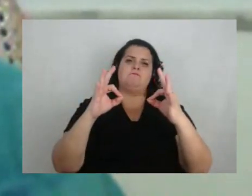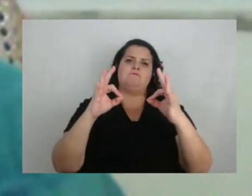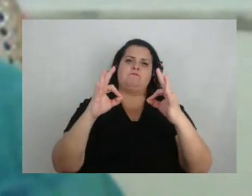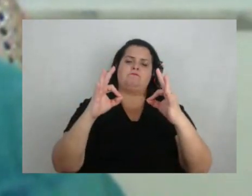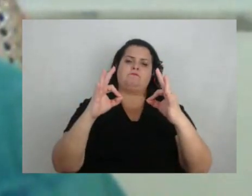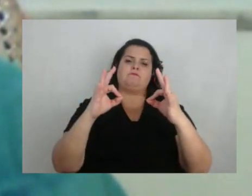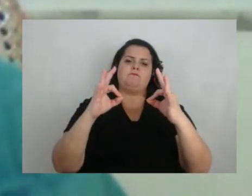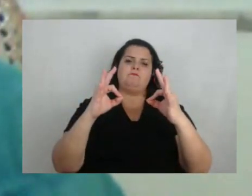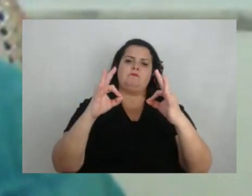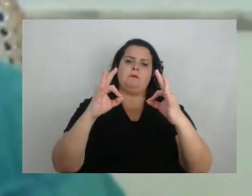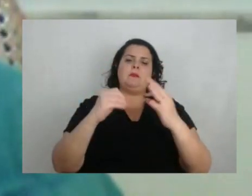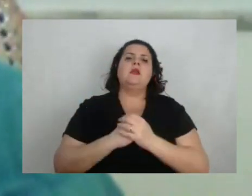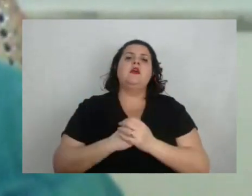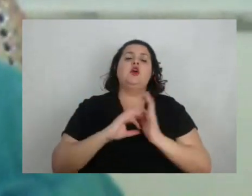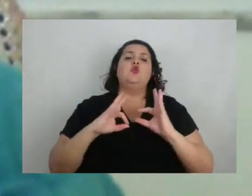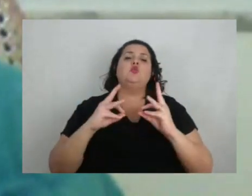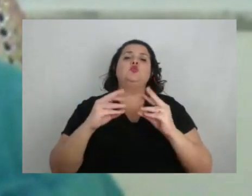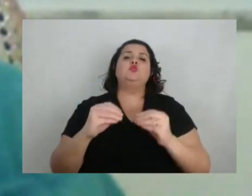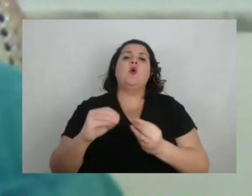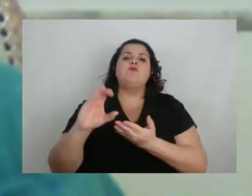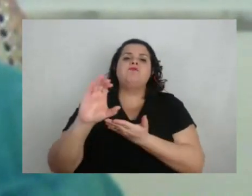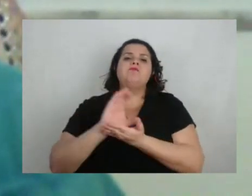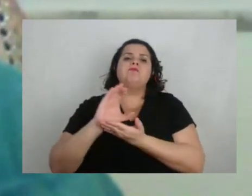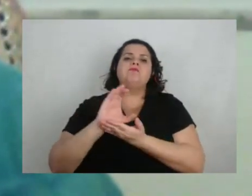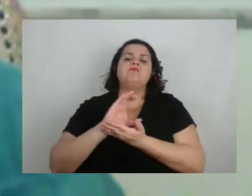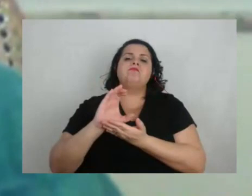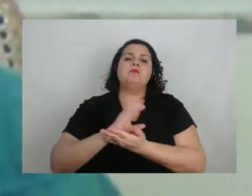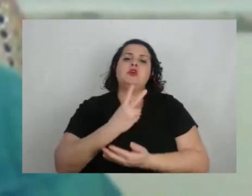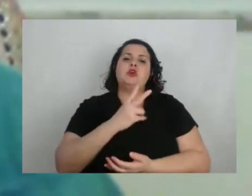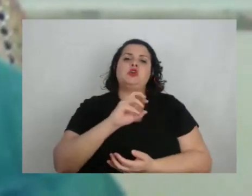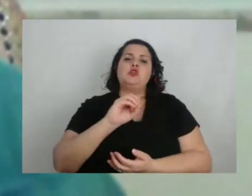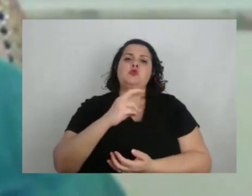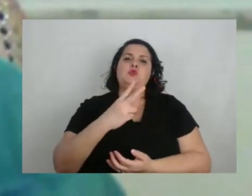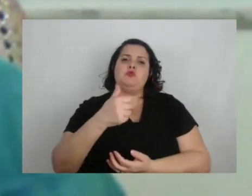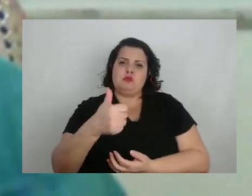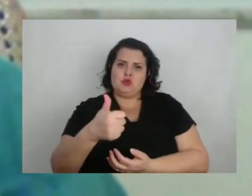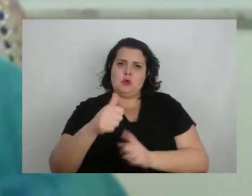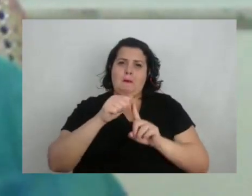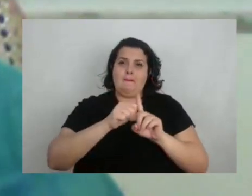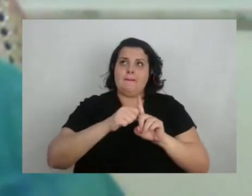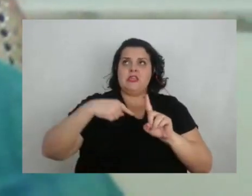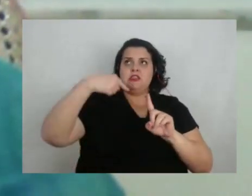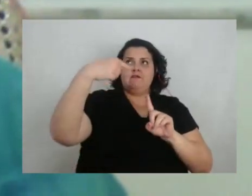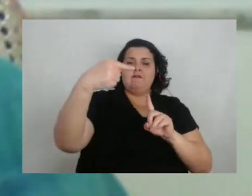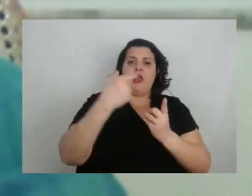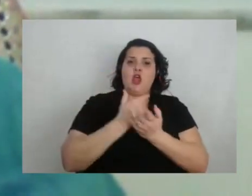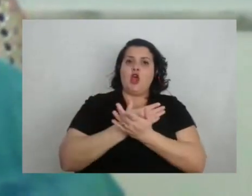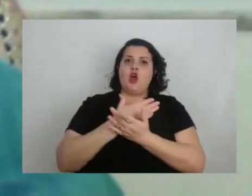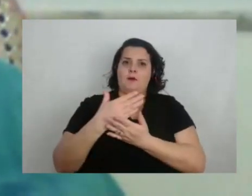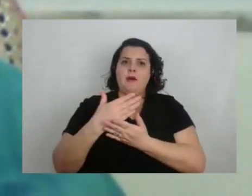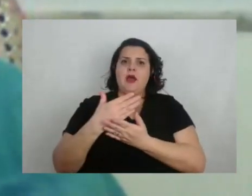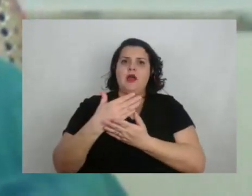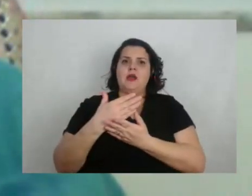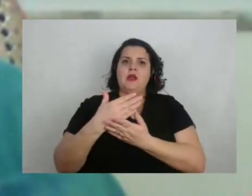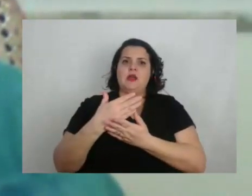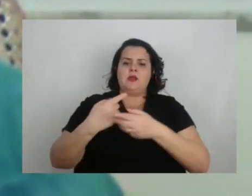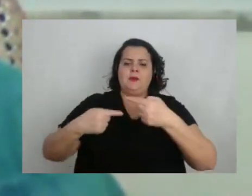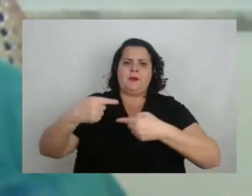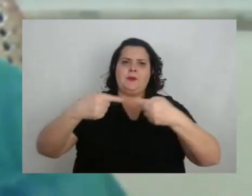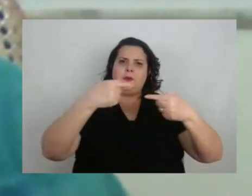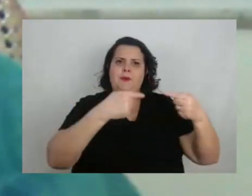de 2021, que deve ser debatido no Congresso a partir do mês que vem. Porque, se o